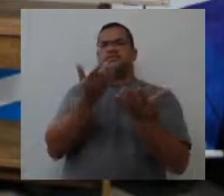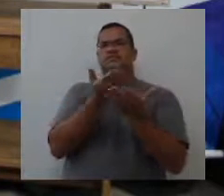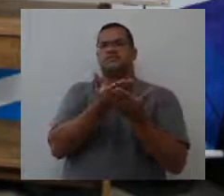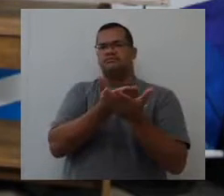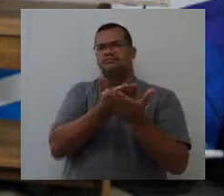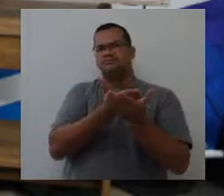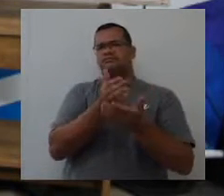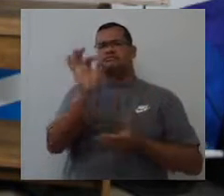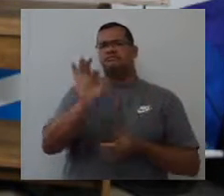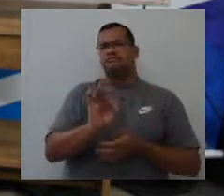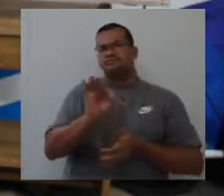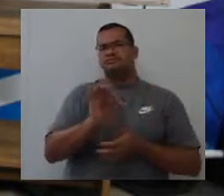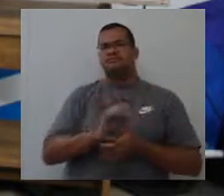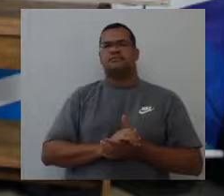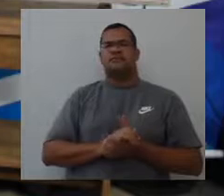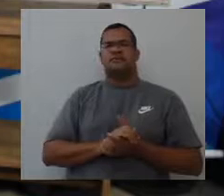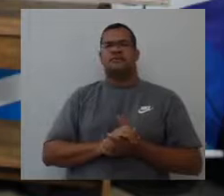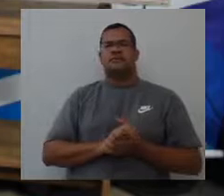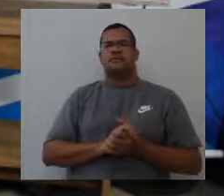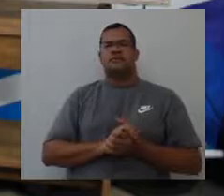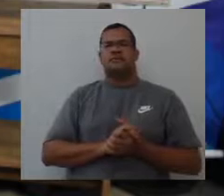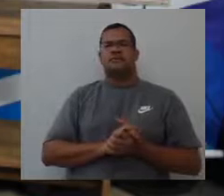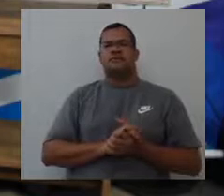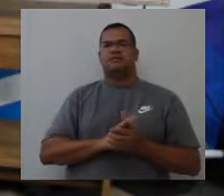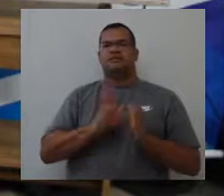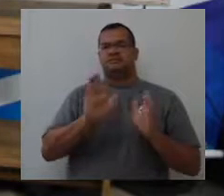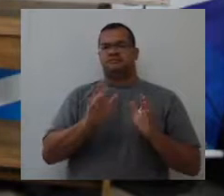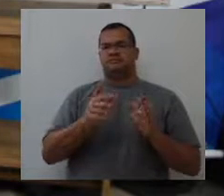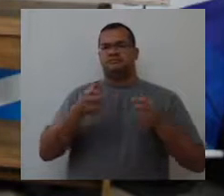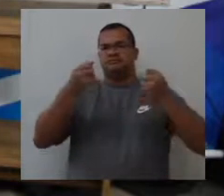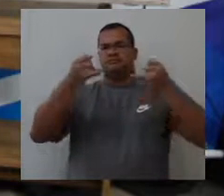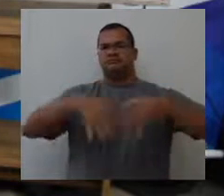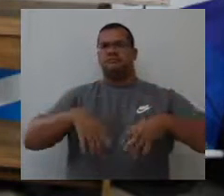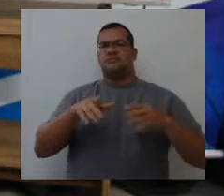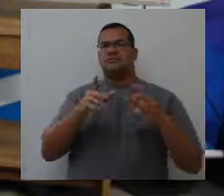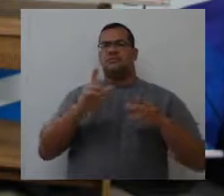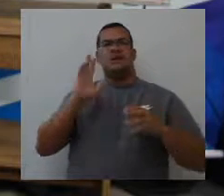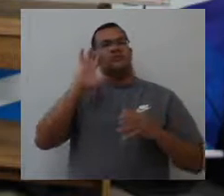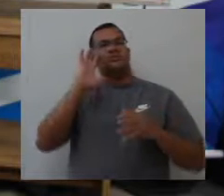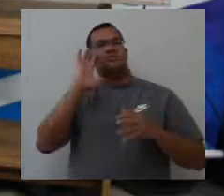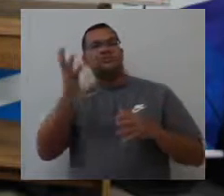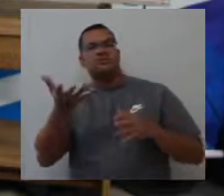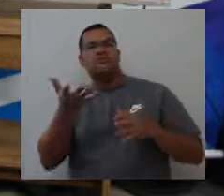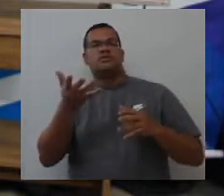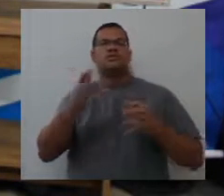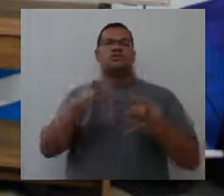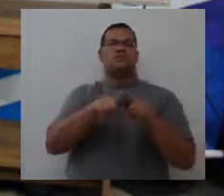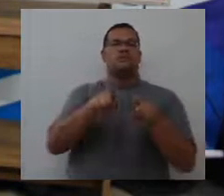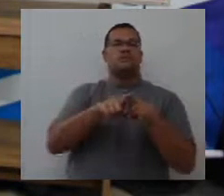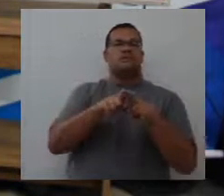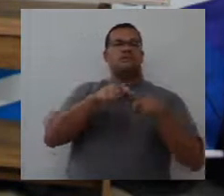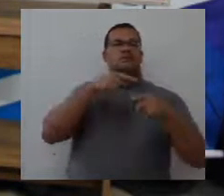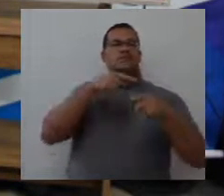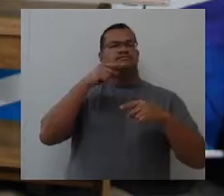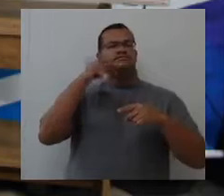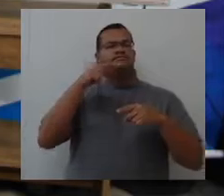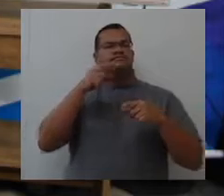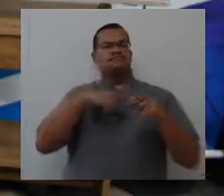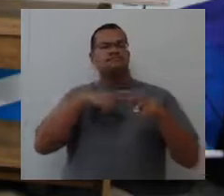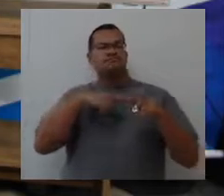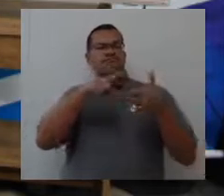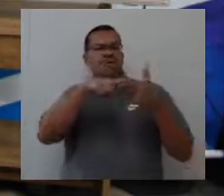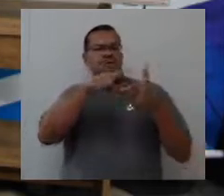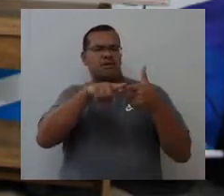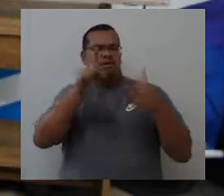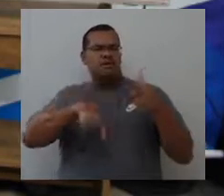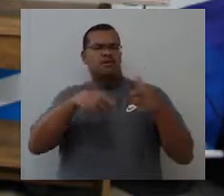de porcentagem. Ela diz o seguinte para a gente assim, ó: resolver e elaborar problemas envolvendo porcentagem,